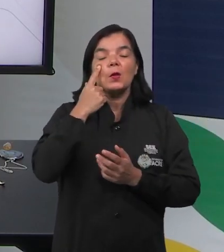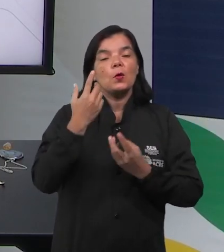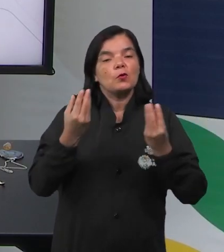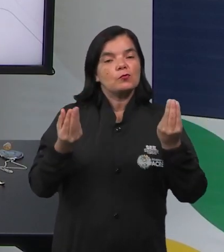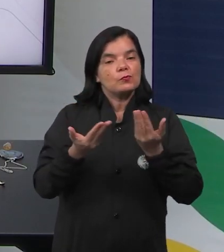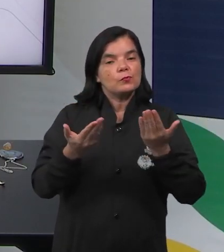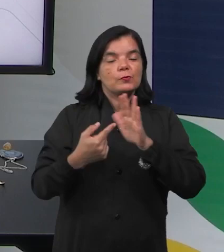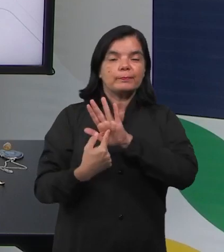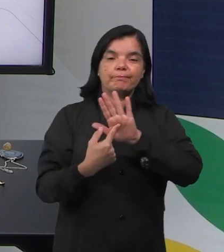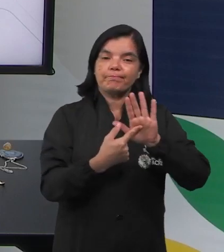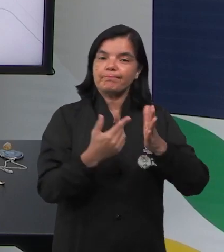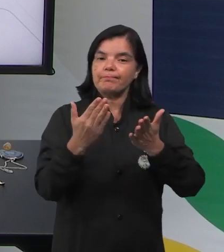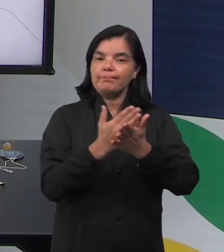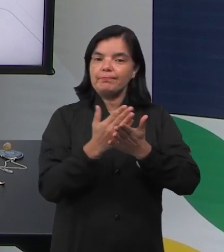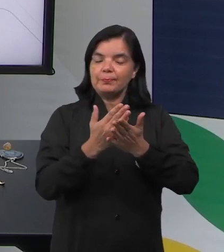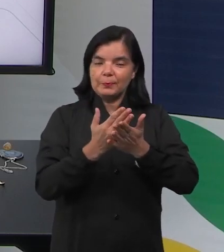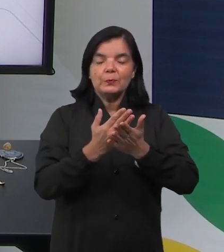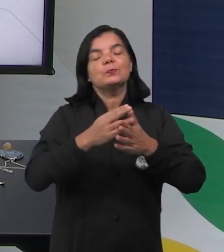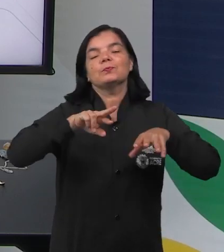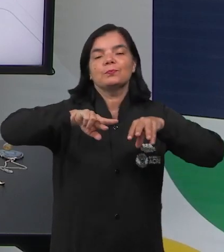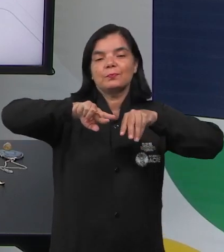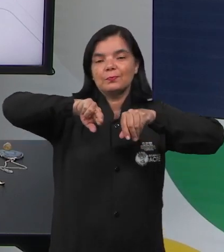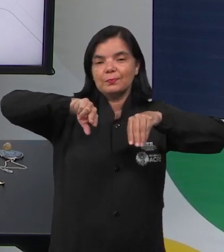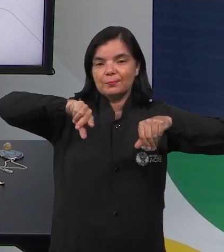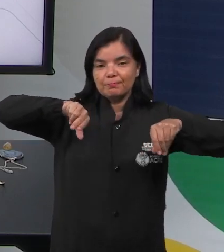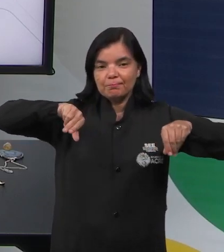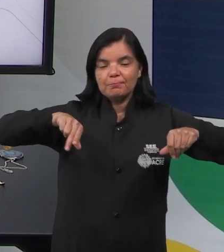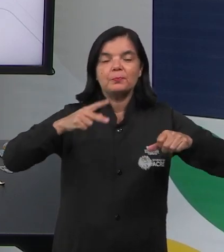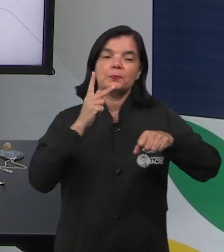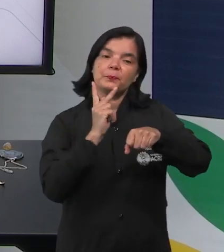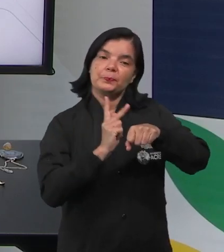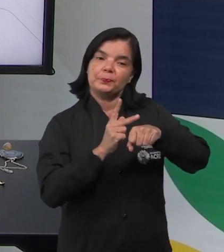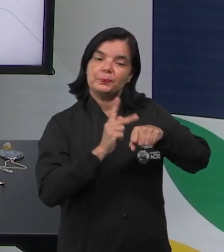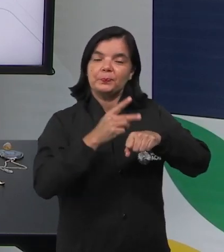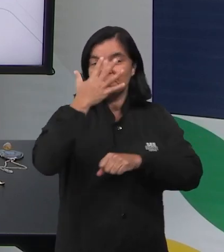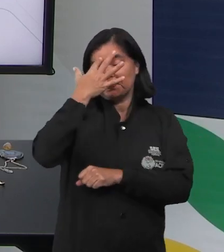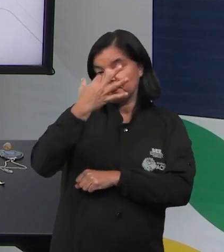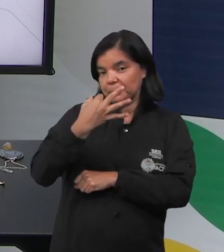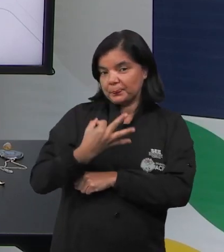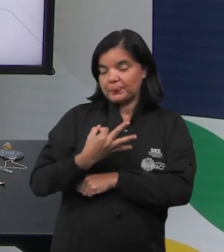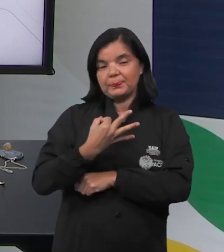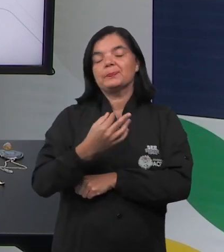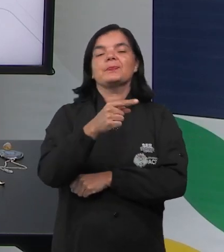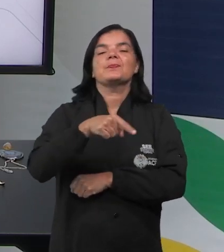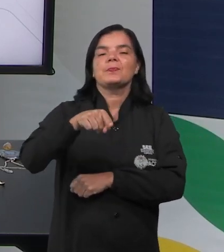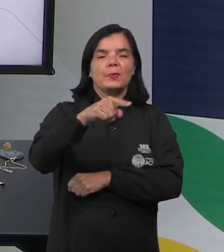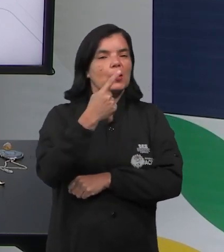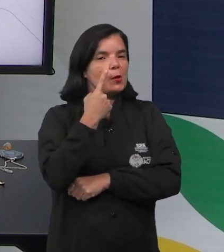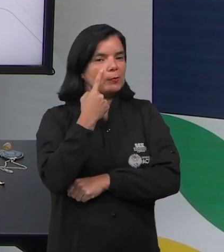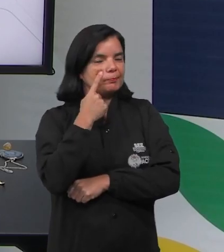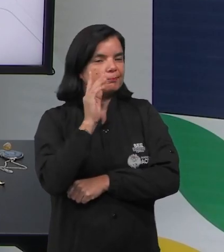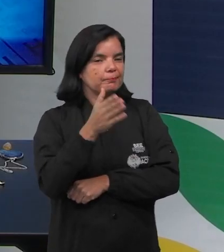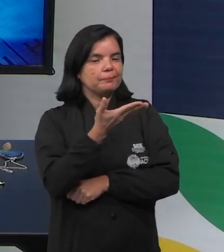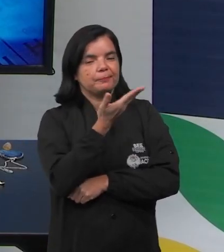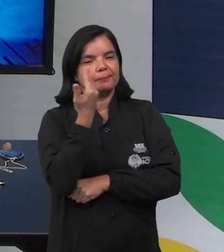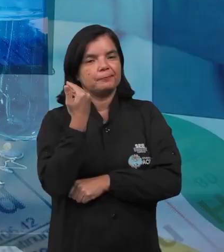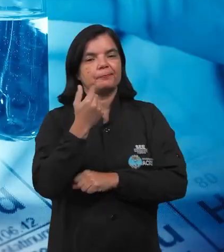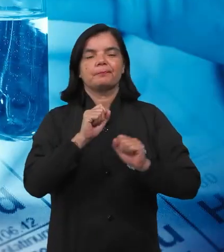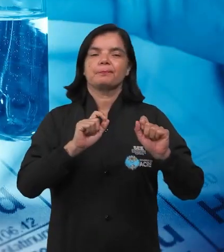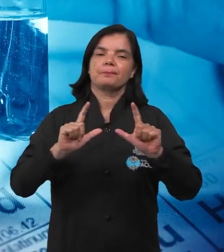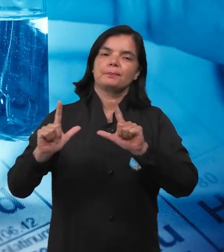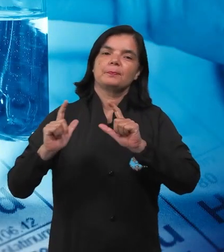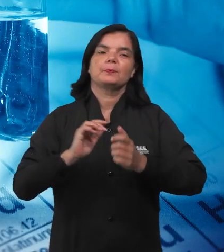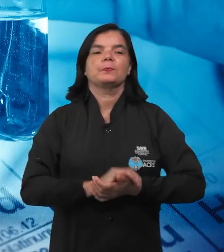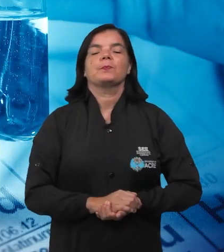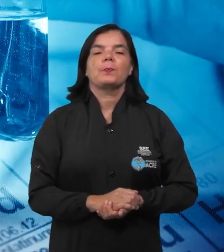te apresentar alguns desses minerais e algumas dessas pedras que eu tenho certeza que você já viu. Acompanhe comigo aqui na tela, vamos